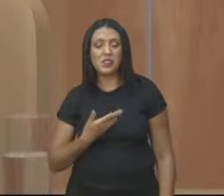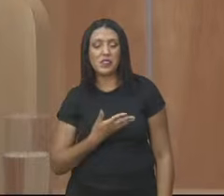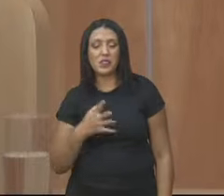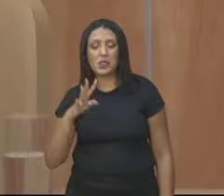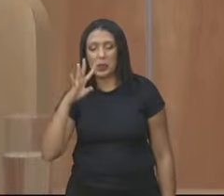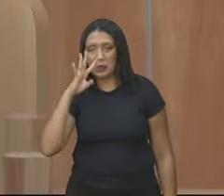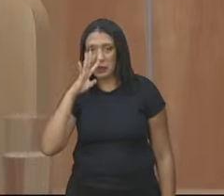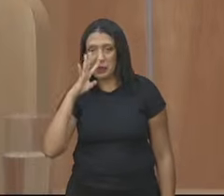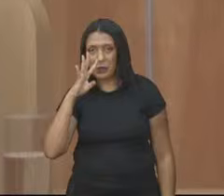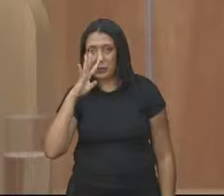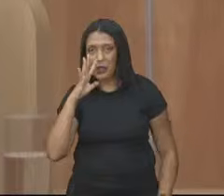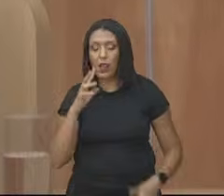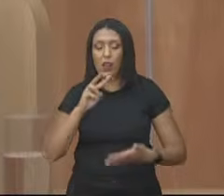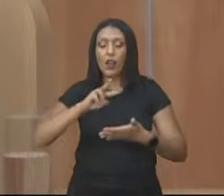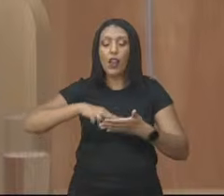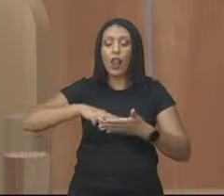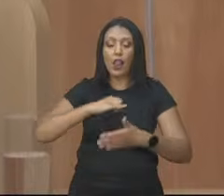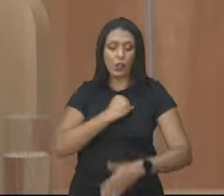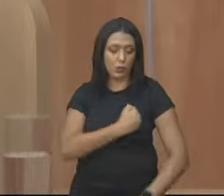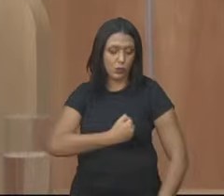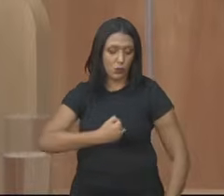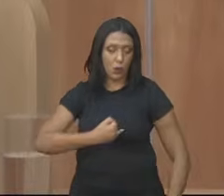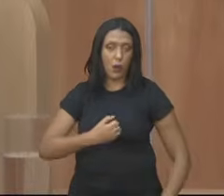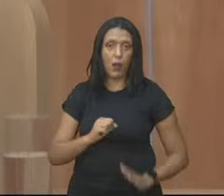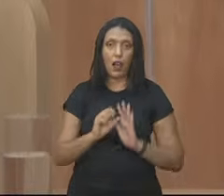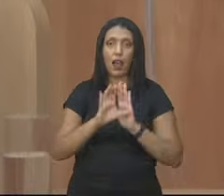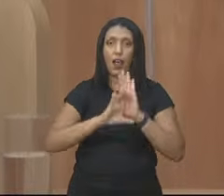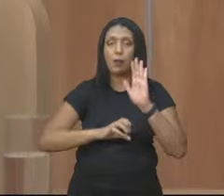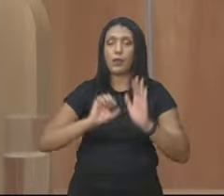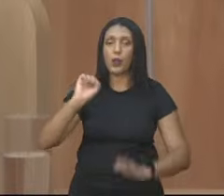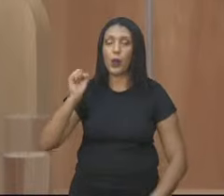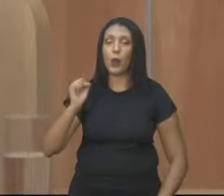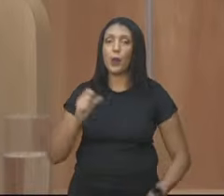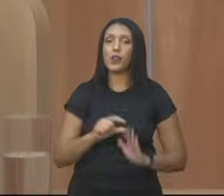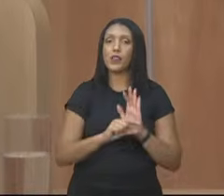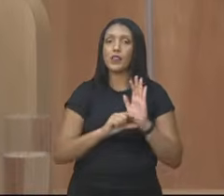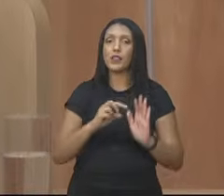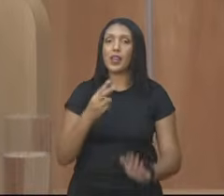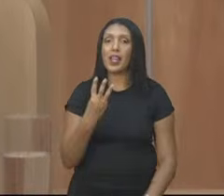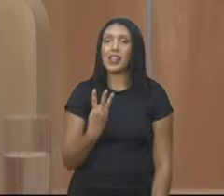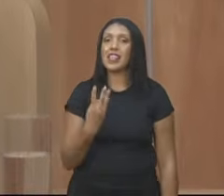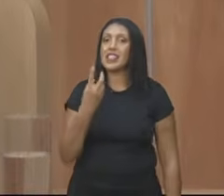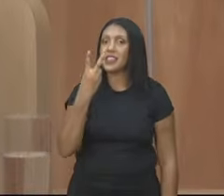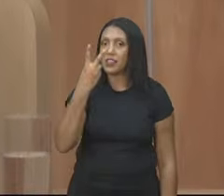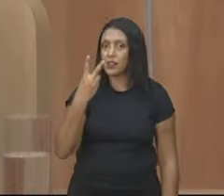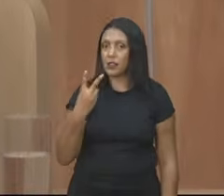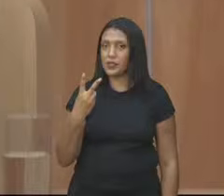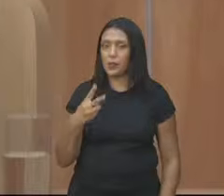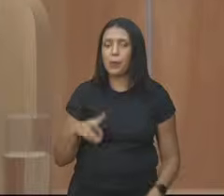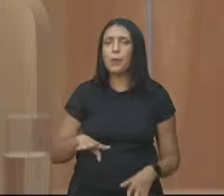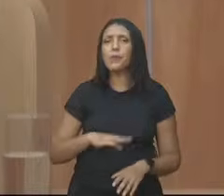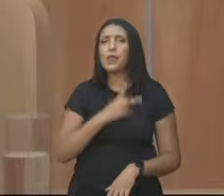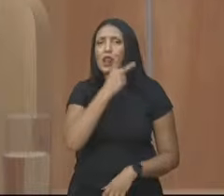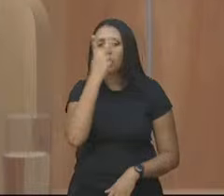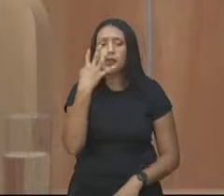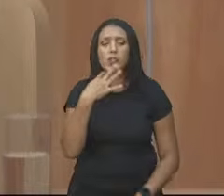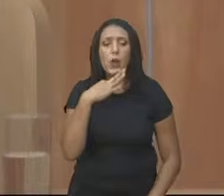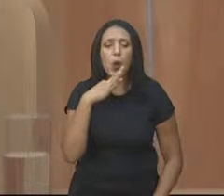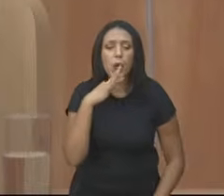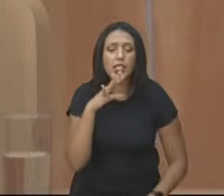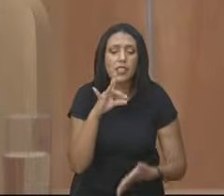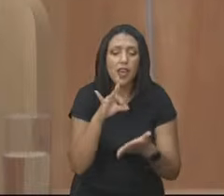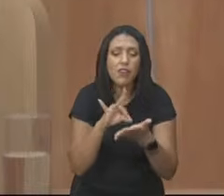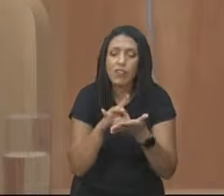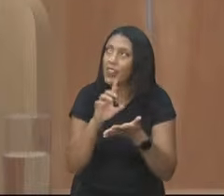8,32, e conhecerão a verdade, e a verdade os libertará. Já estão libertos, em nome do Senhor Jesus. E quantas pessoas nós precisamos libertar nessa